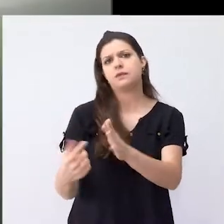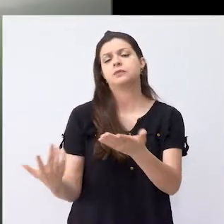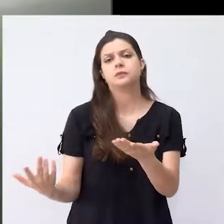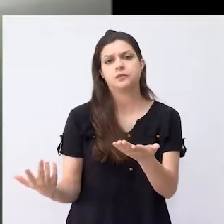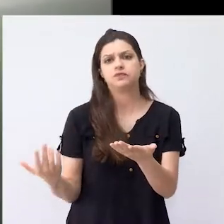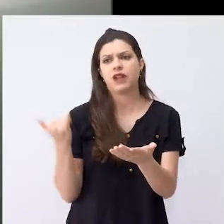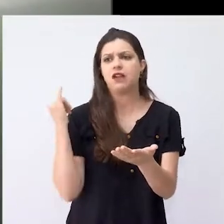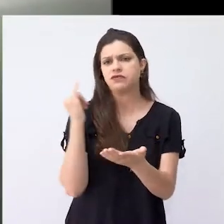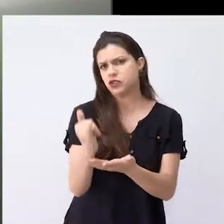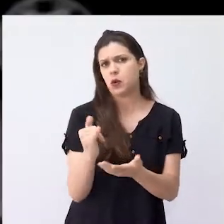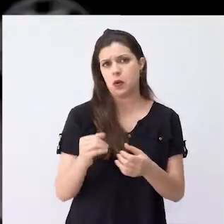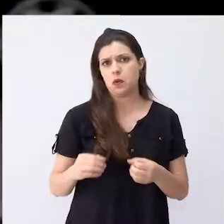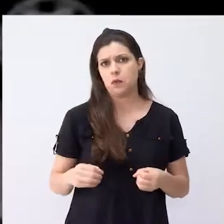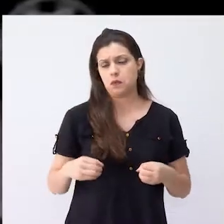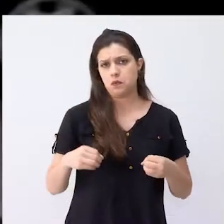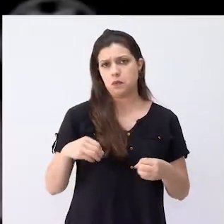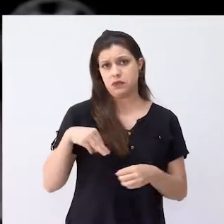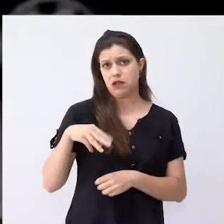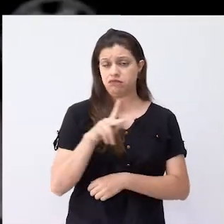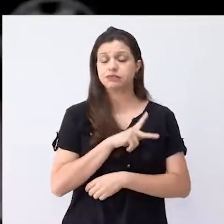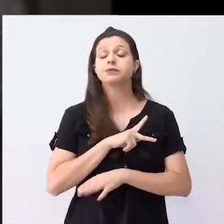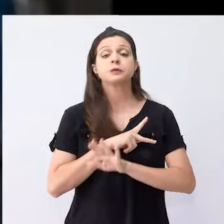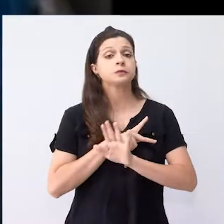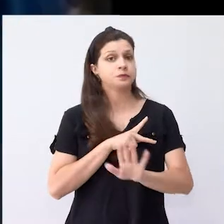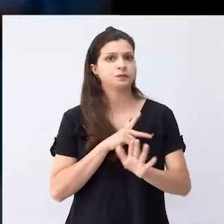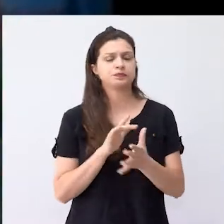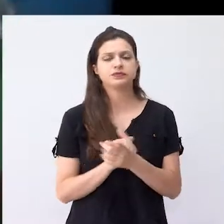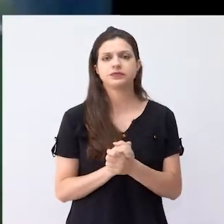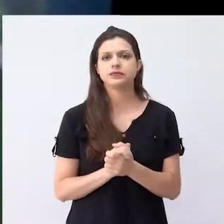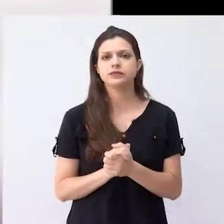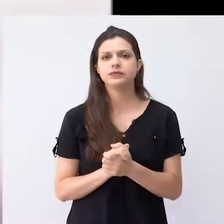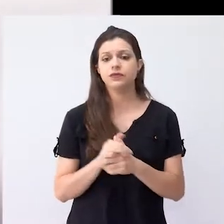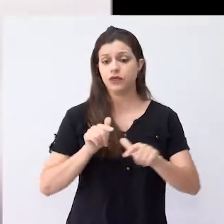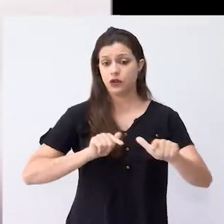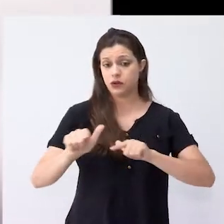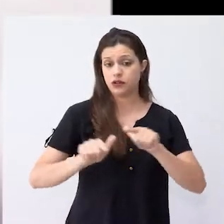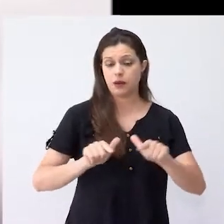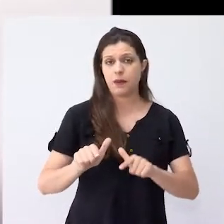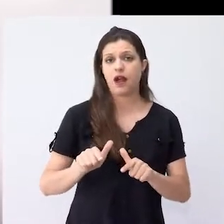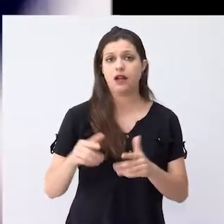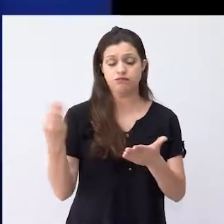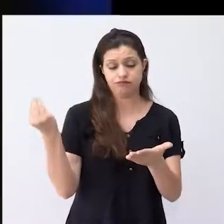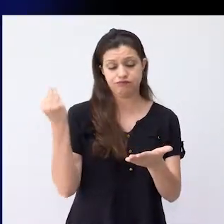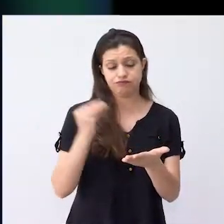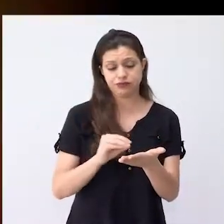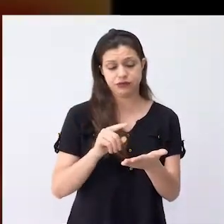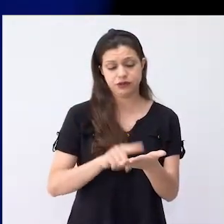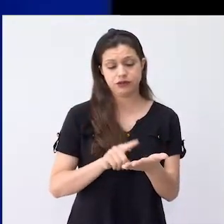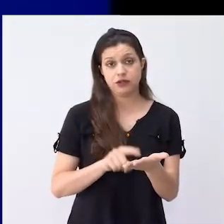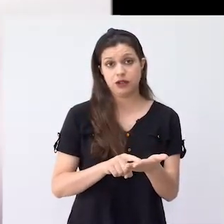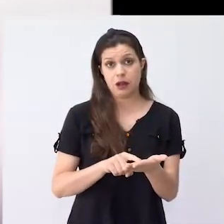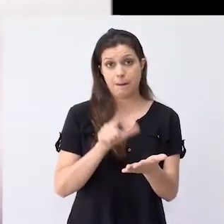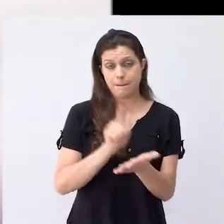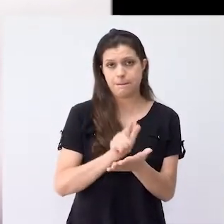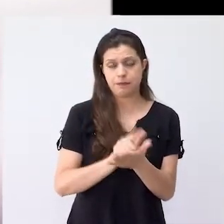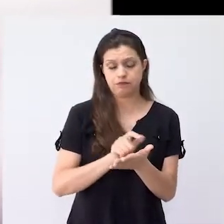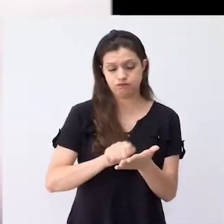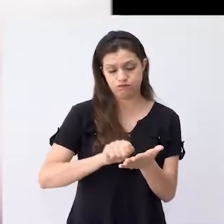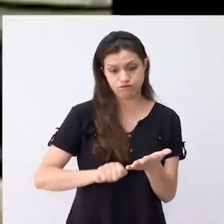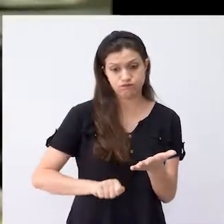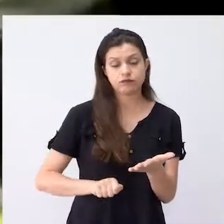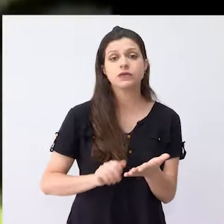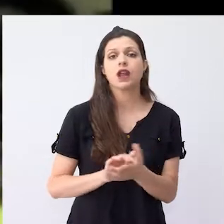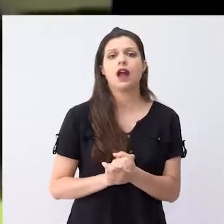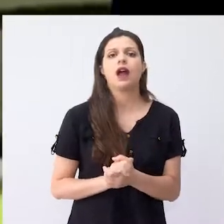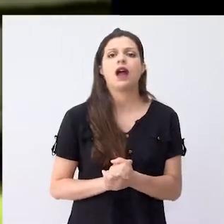dos nossos canais de denúncia, enfim, chegando essa informação a nós, é instaurada uma notícia de fato, que é o nosso pontapé inicial,